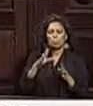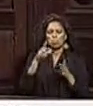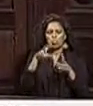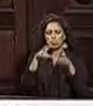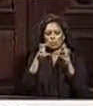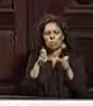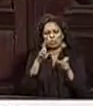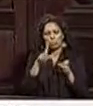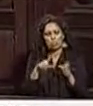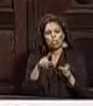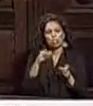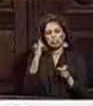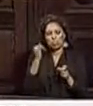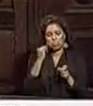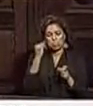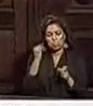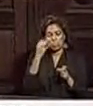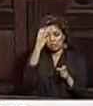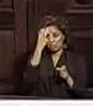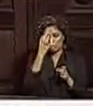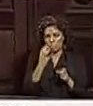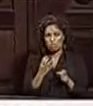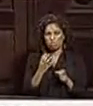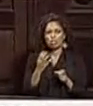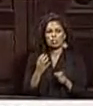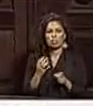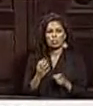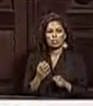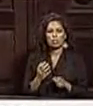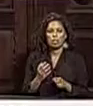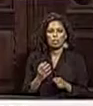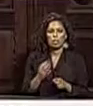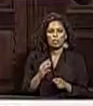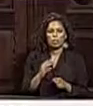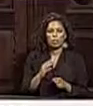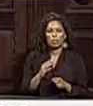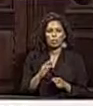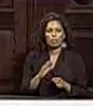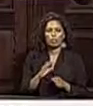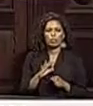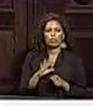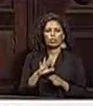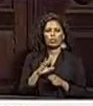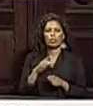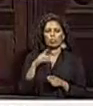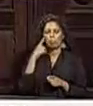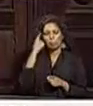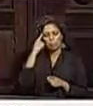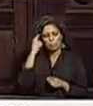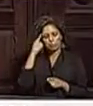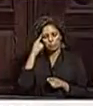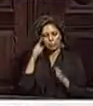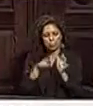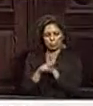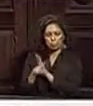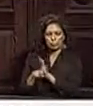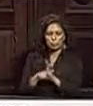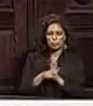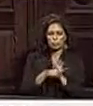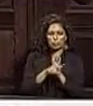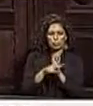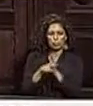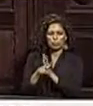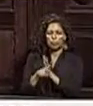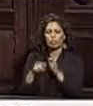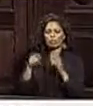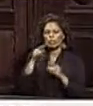séria, onde realmente o legislativo municipal e o legislativo do estado do Rio de Janeiro